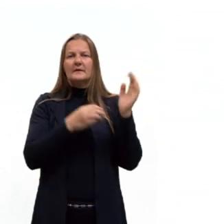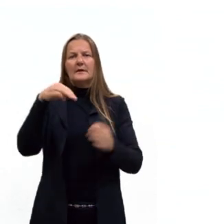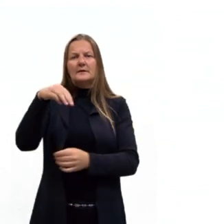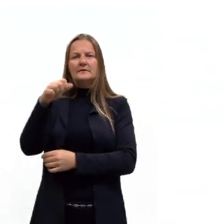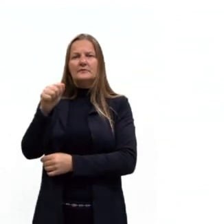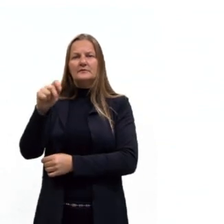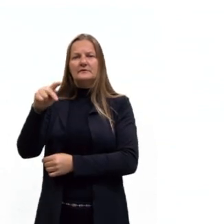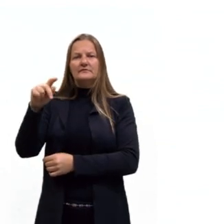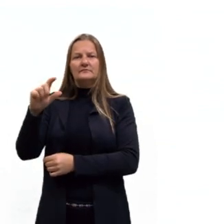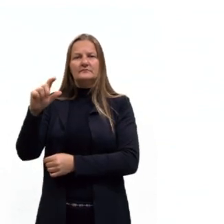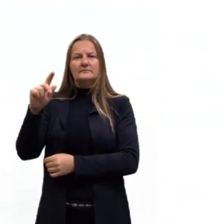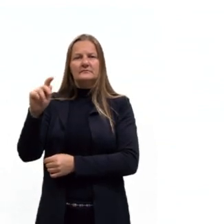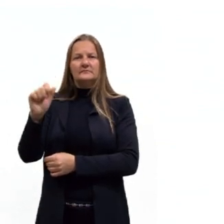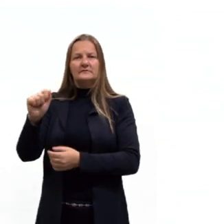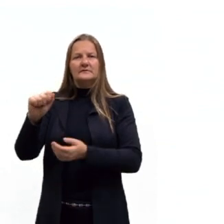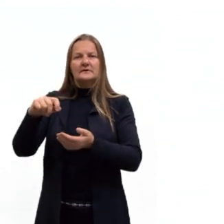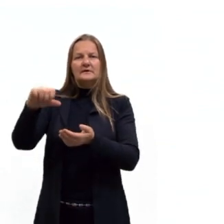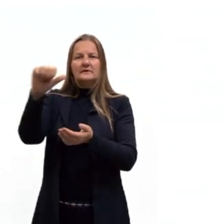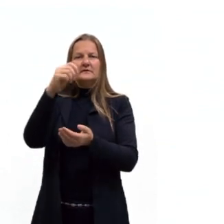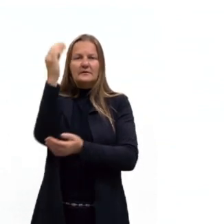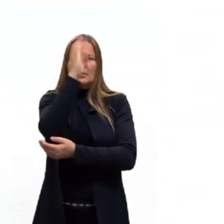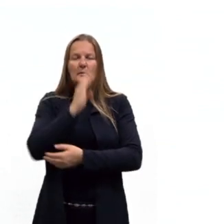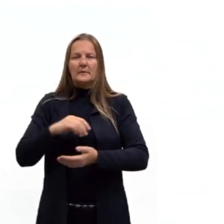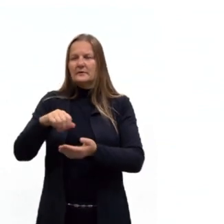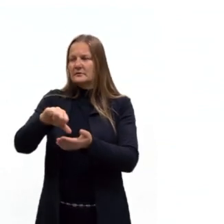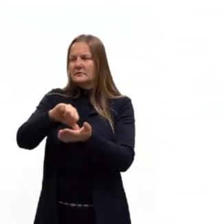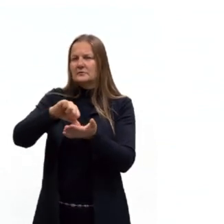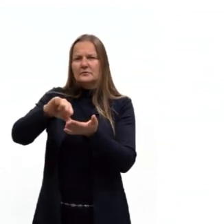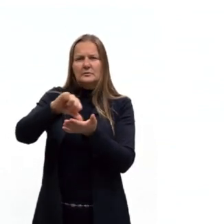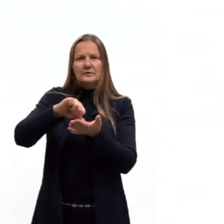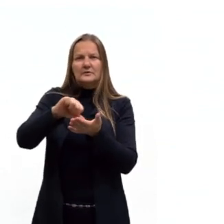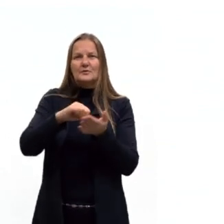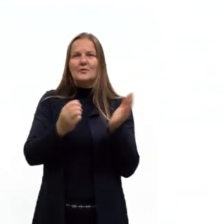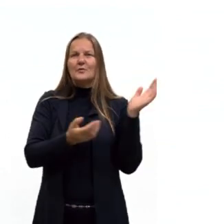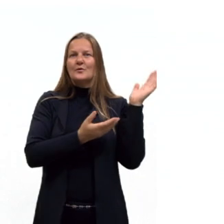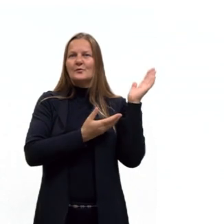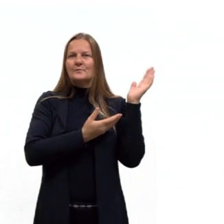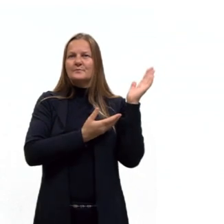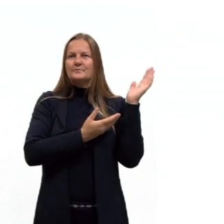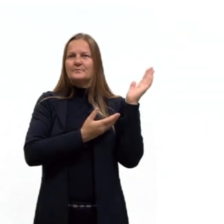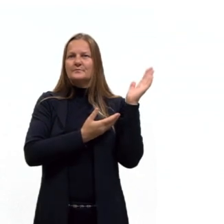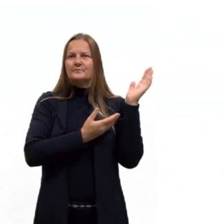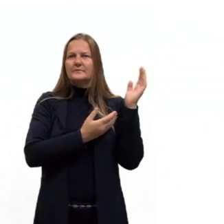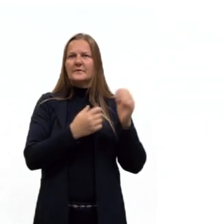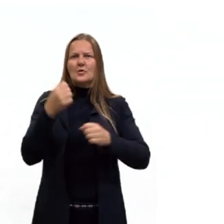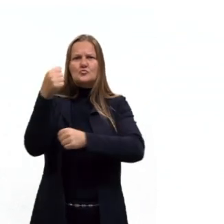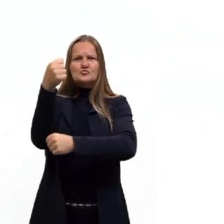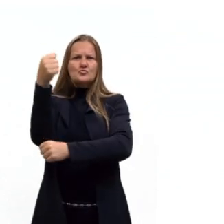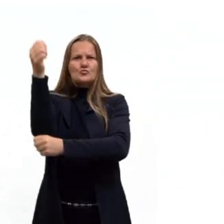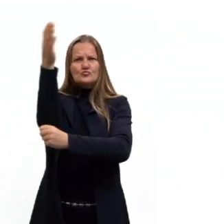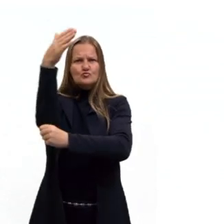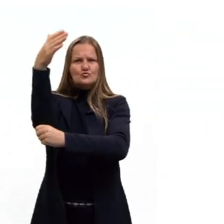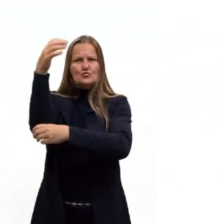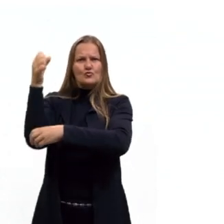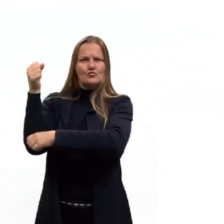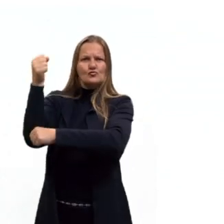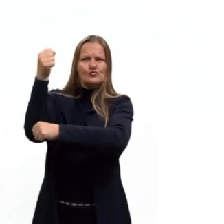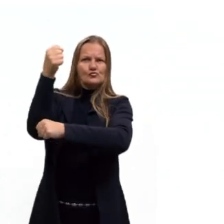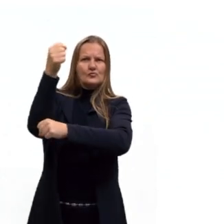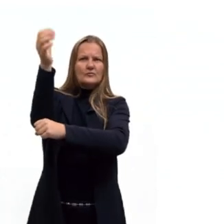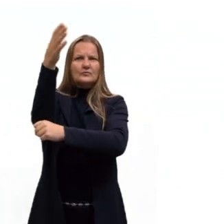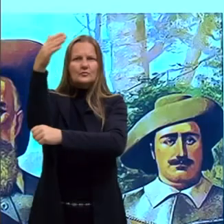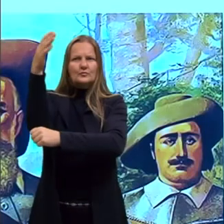mostrando essas essas se bandeirismo nessas Bandeiras sendo levadas tá a gurizada Então mostra